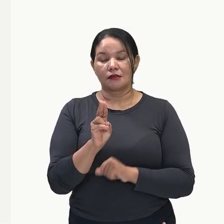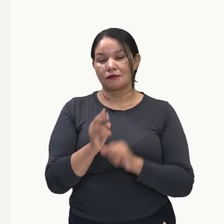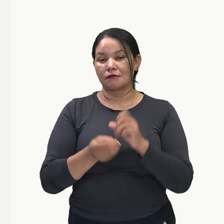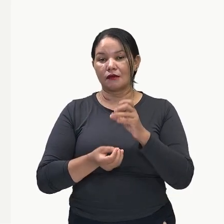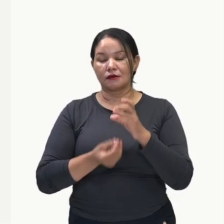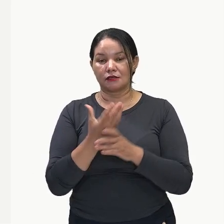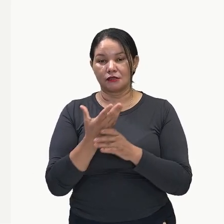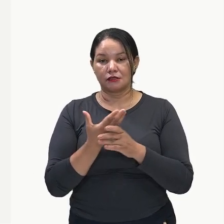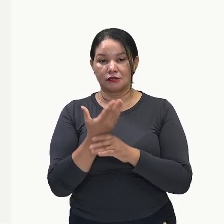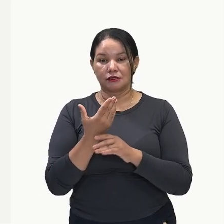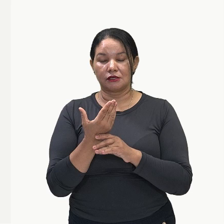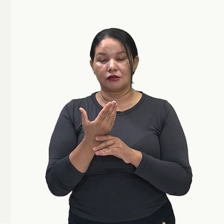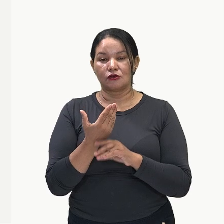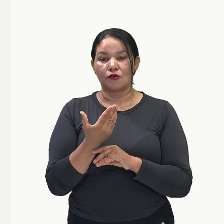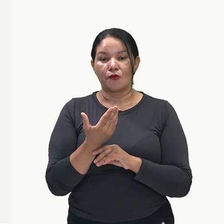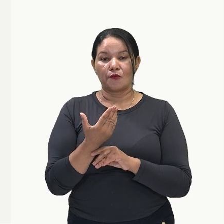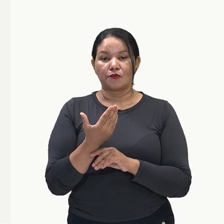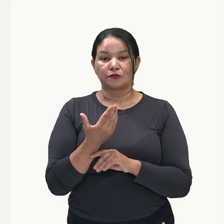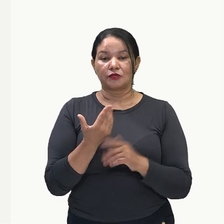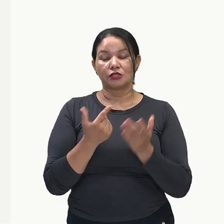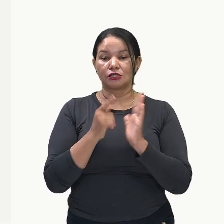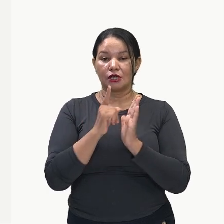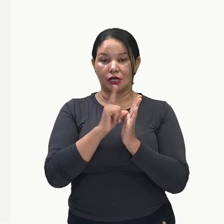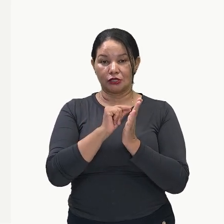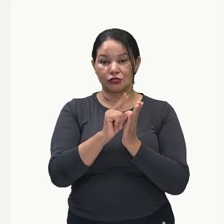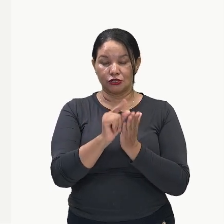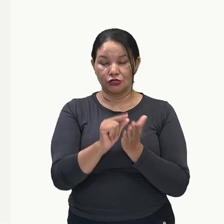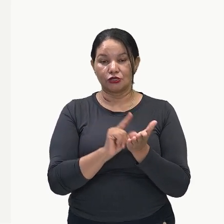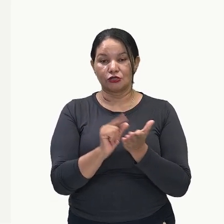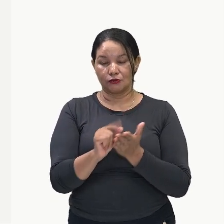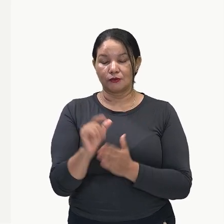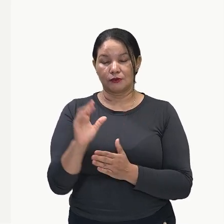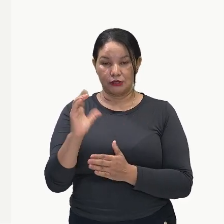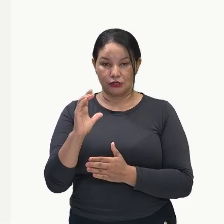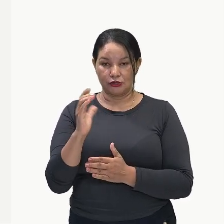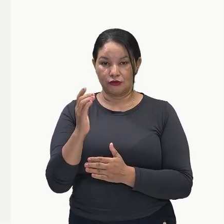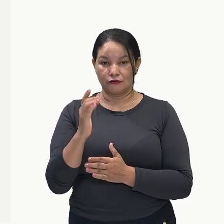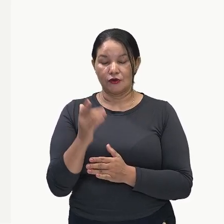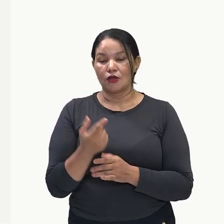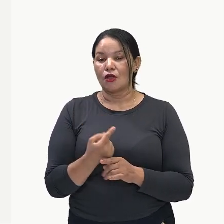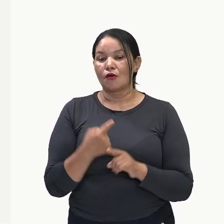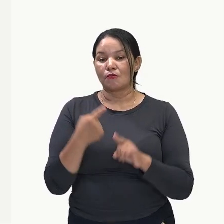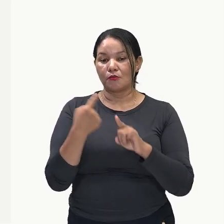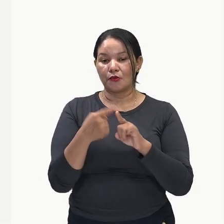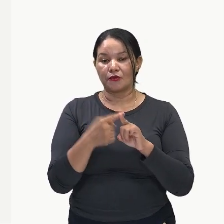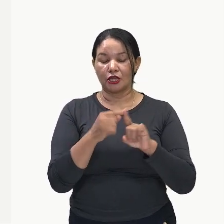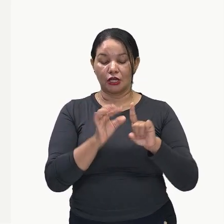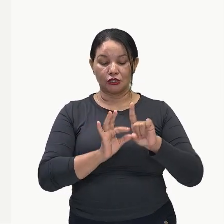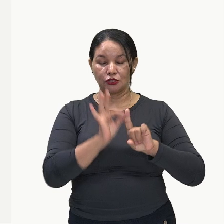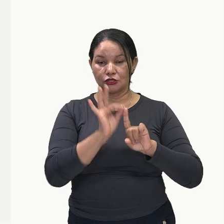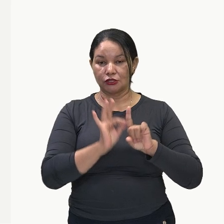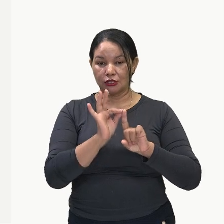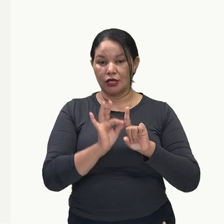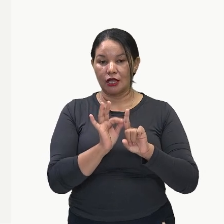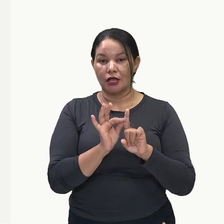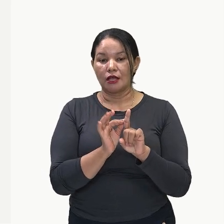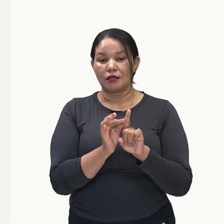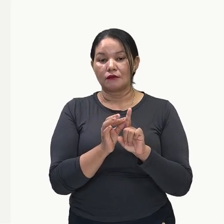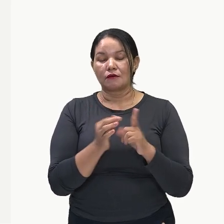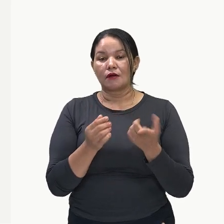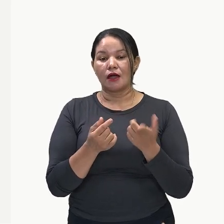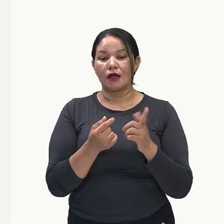de artigos científicos, por conta dessa escala entre o ponto de